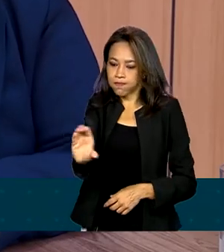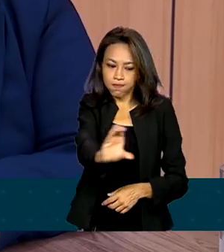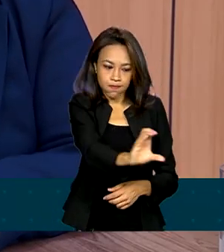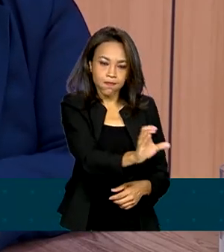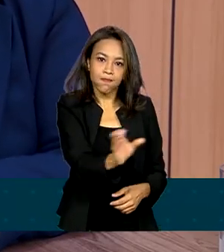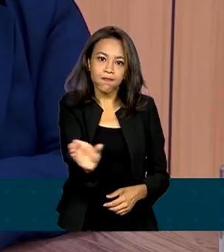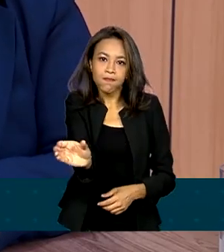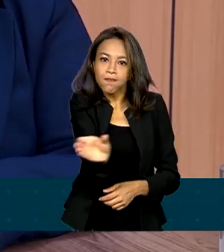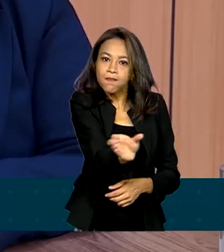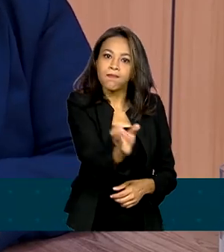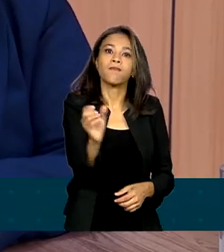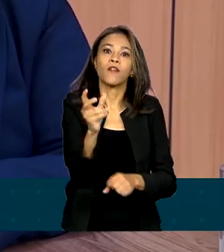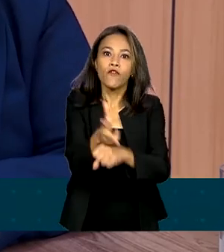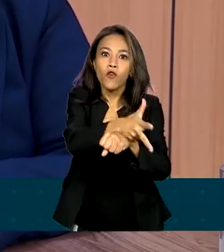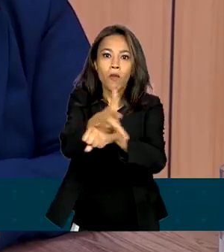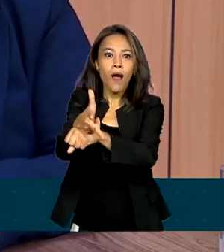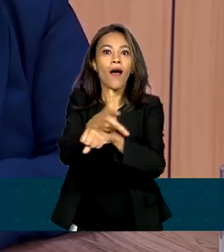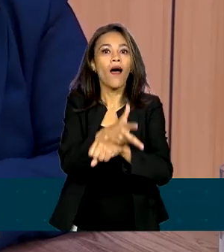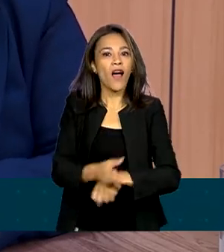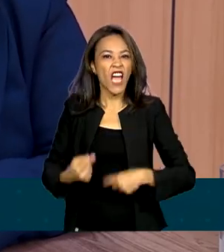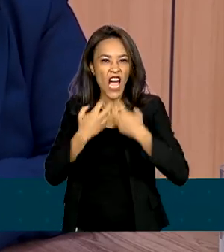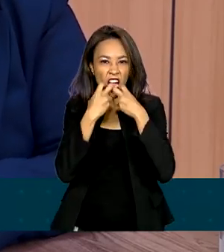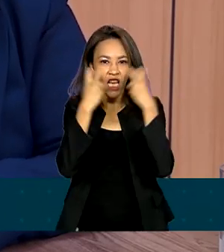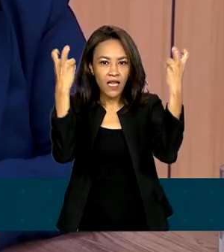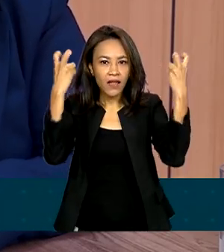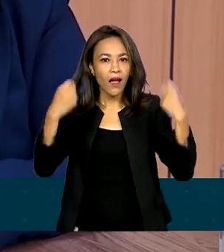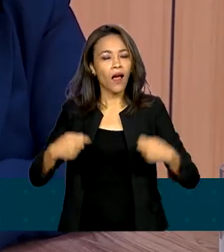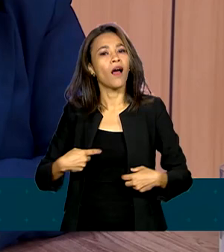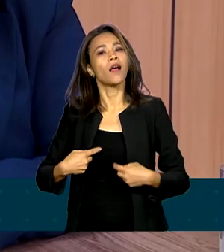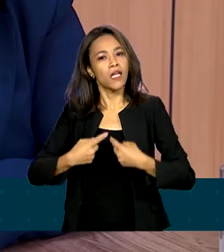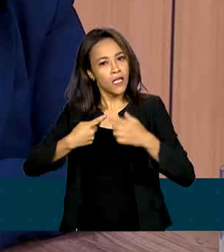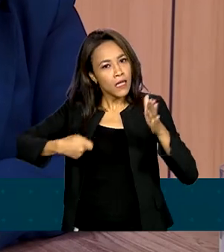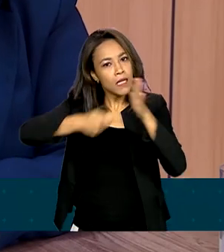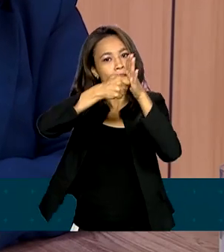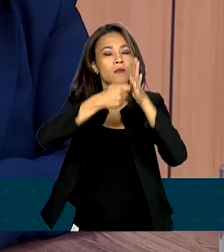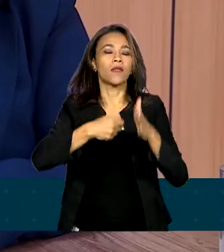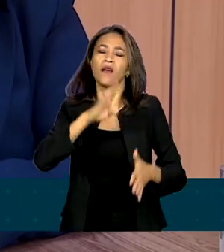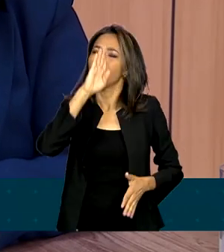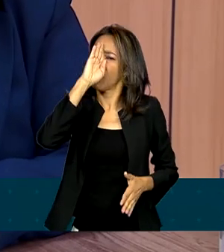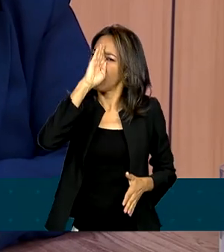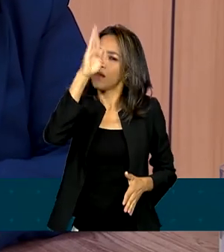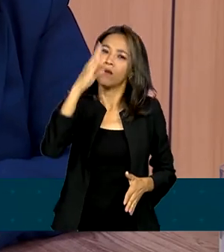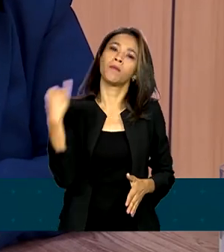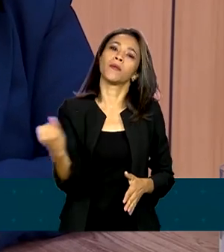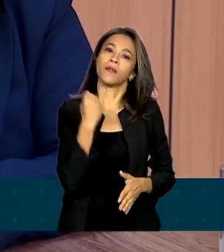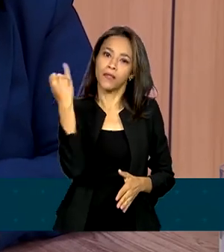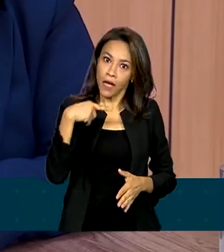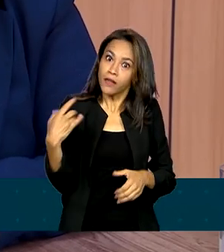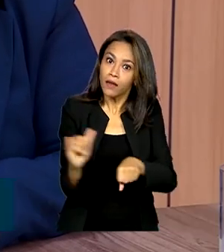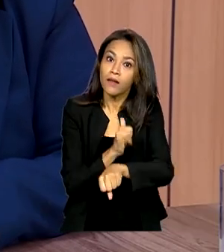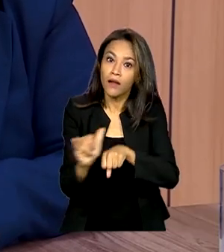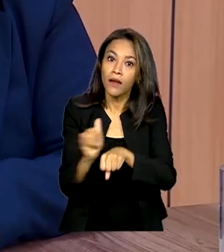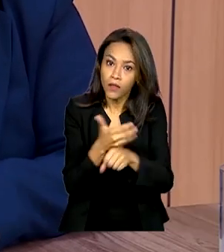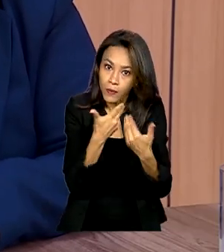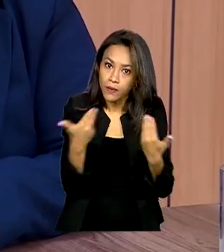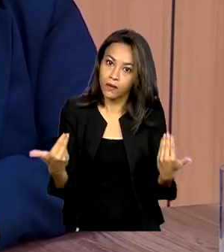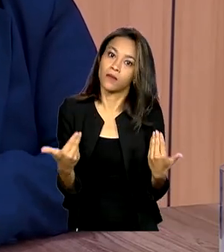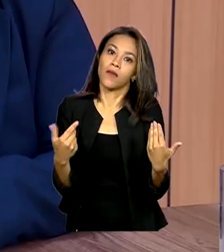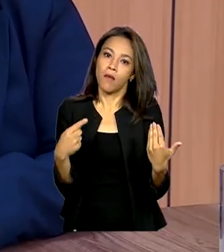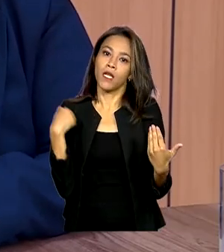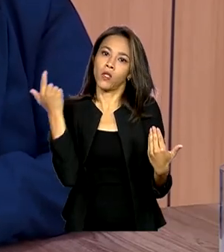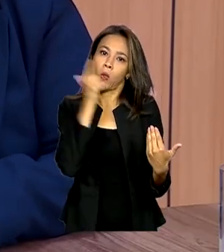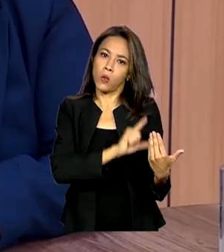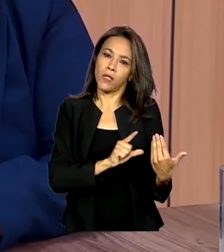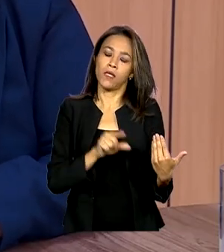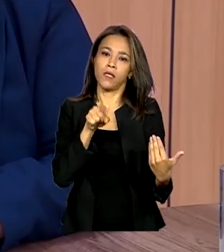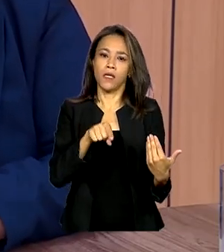gritar, denunciar. Né, eu acho que é fundamental e é estratégico para que a gente possa enfrentar o